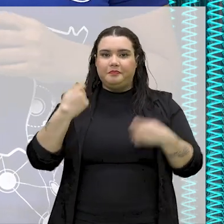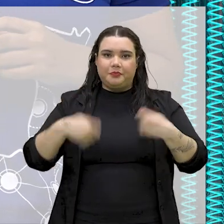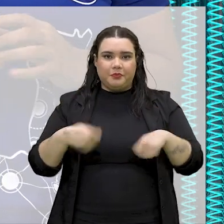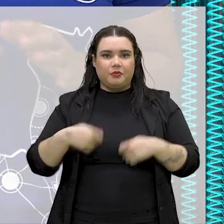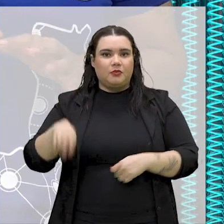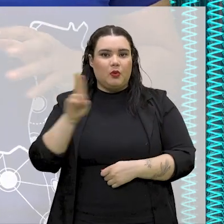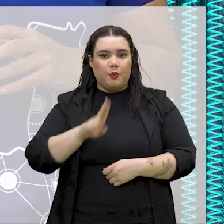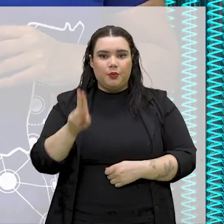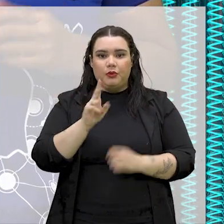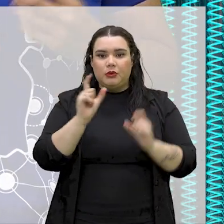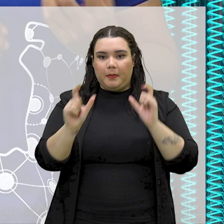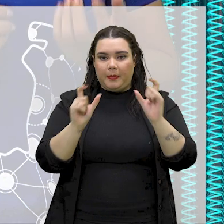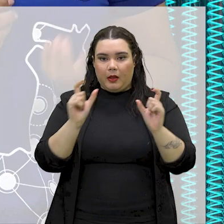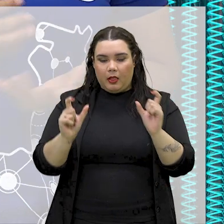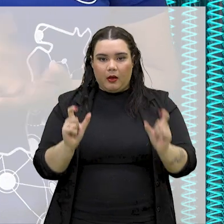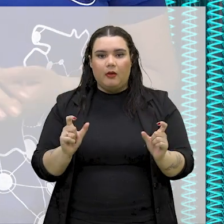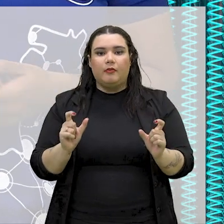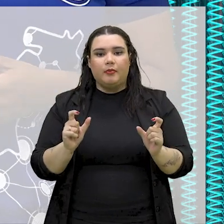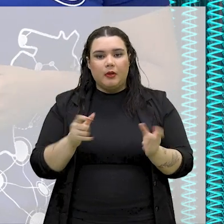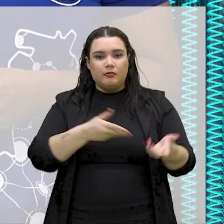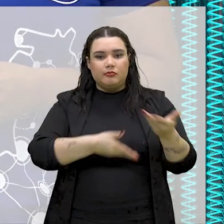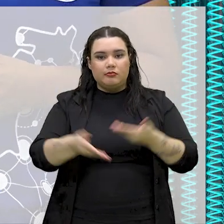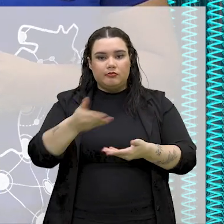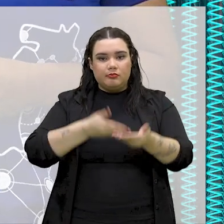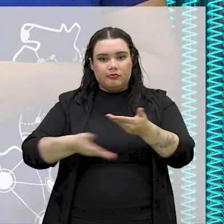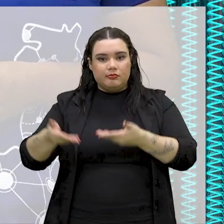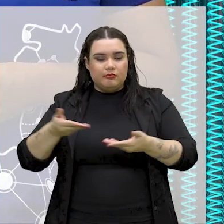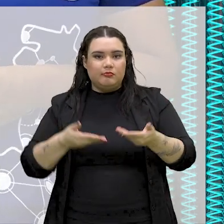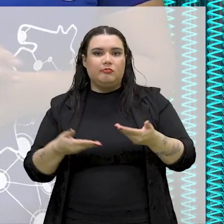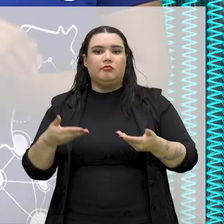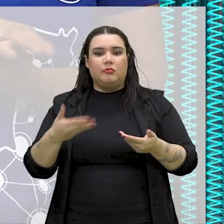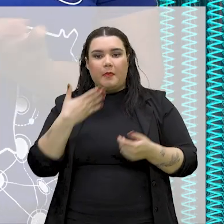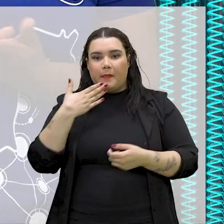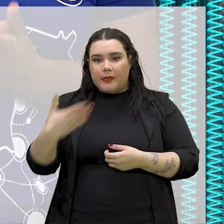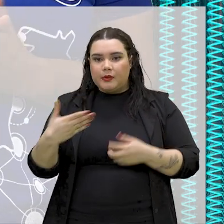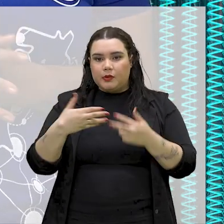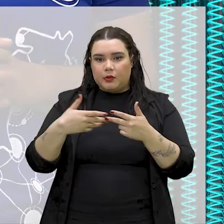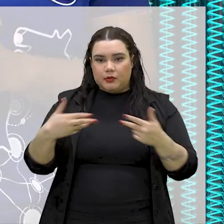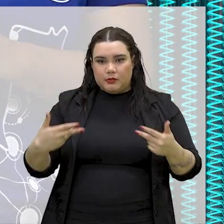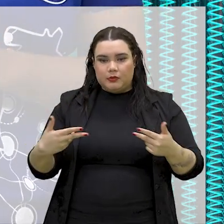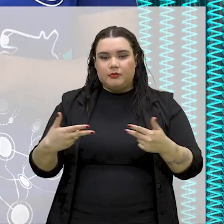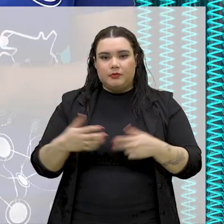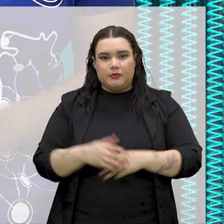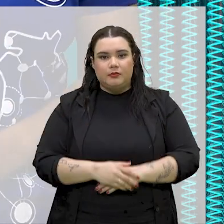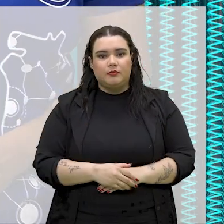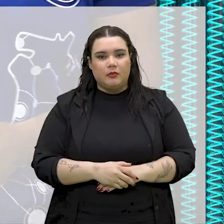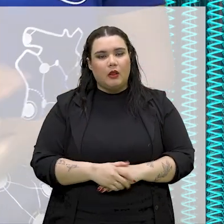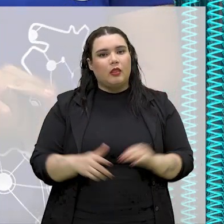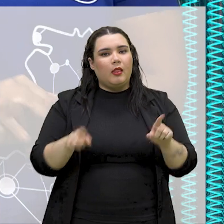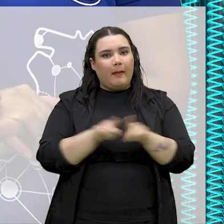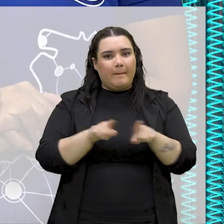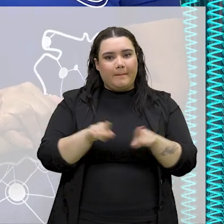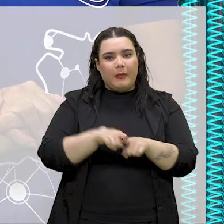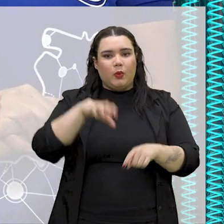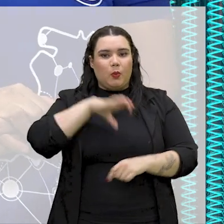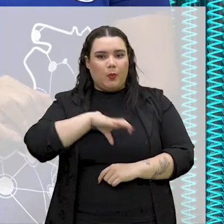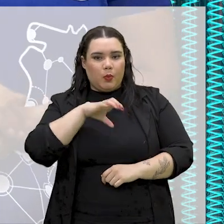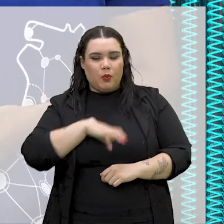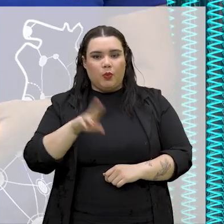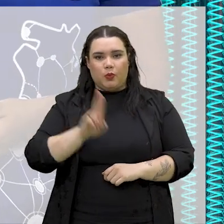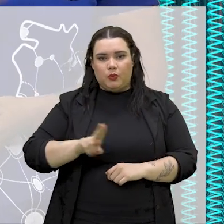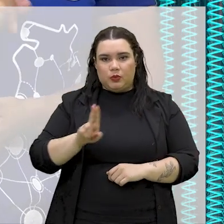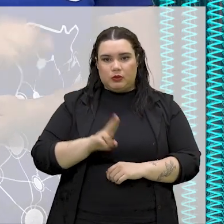esses termos, tá? Para falar com as pessoas, para pedir alguma coisa das pessoas. Até em português seria bem interessante que a gente usasse bastante